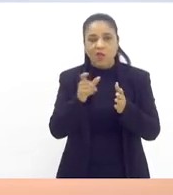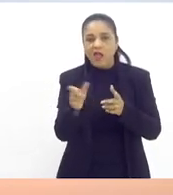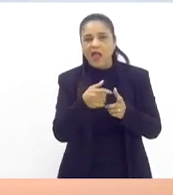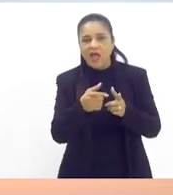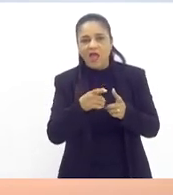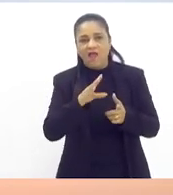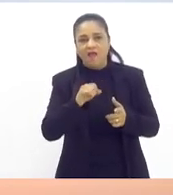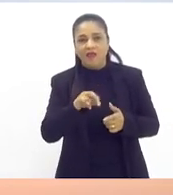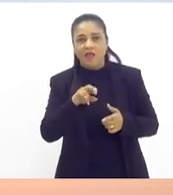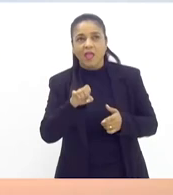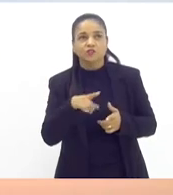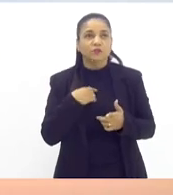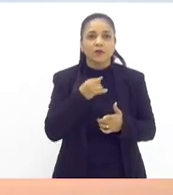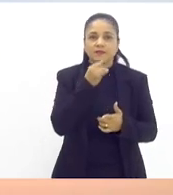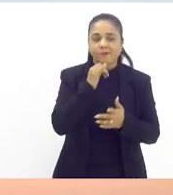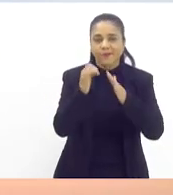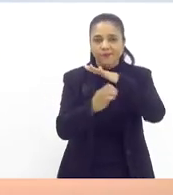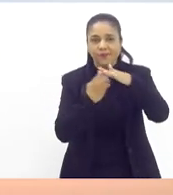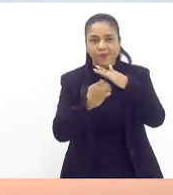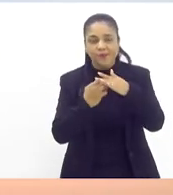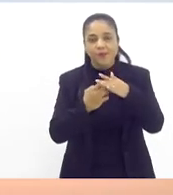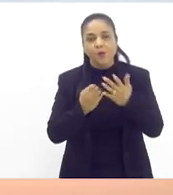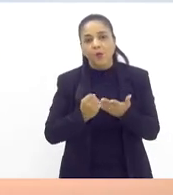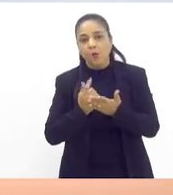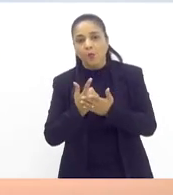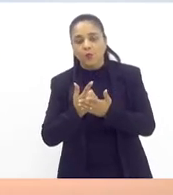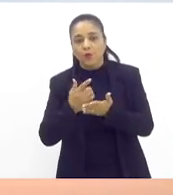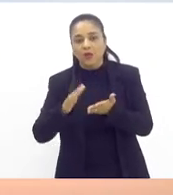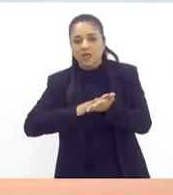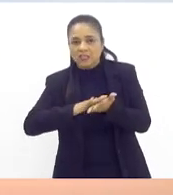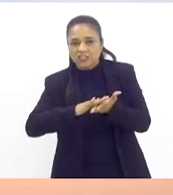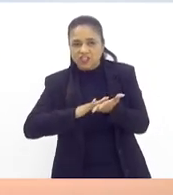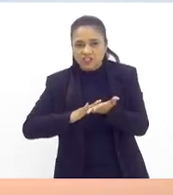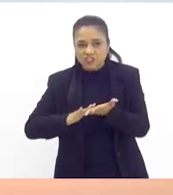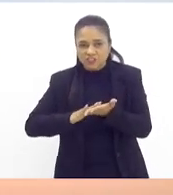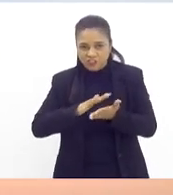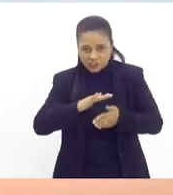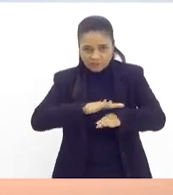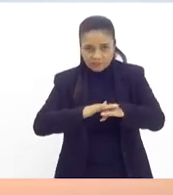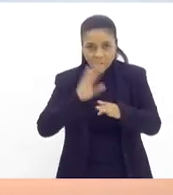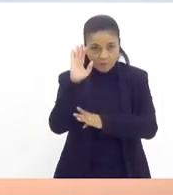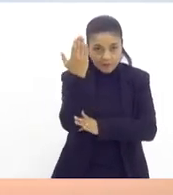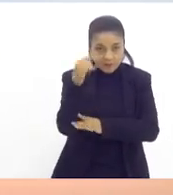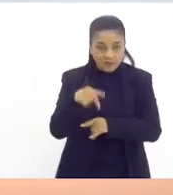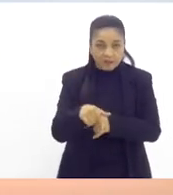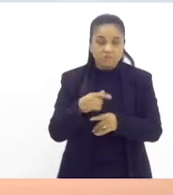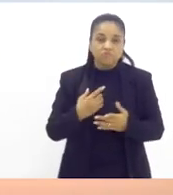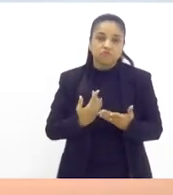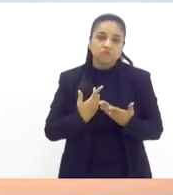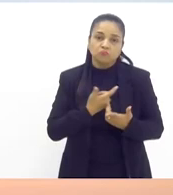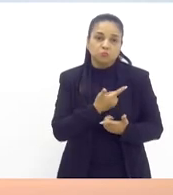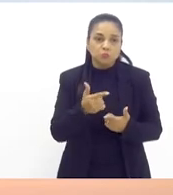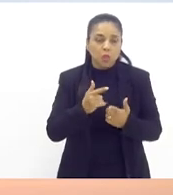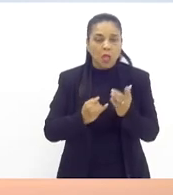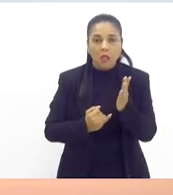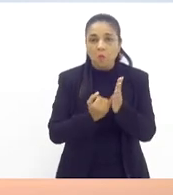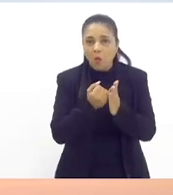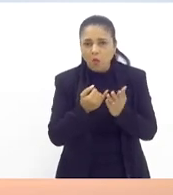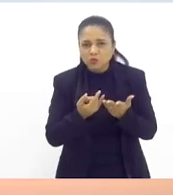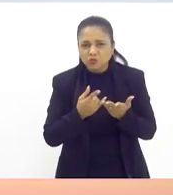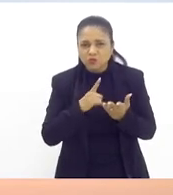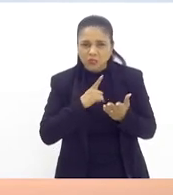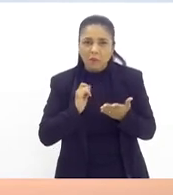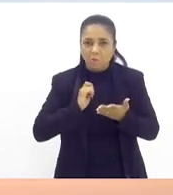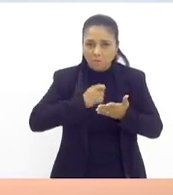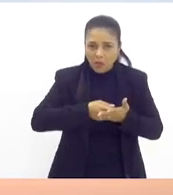uma fábrica de móvel comprou lixa, a lixa não dá crédito porque não é incorporado fisicamente no produto final, que obviamente não faz sentido nenhum. Ou então